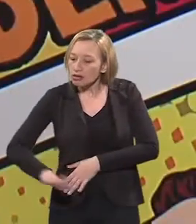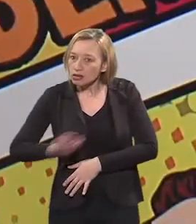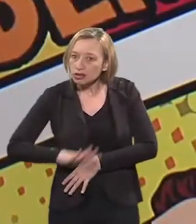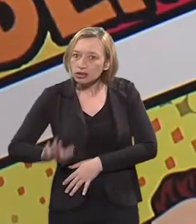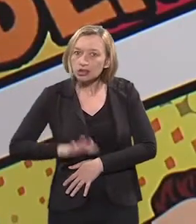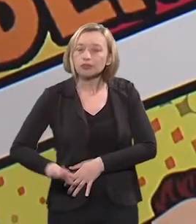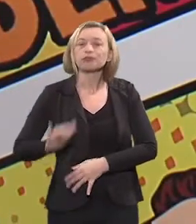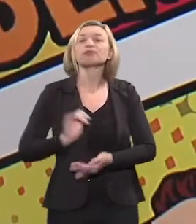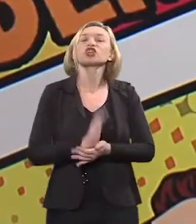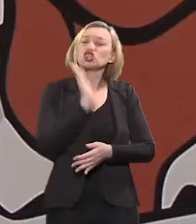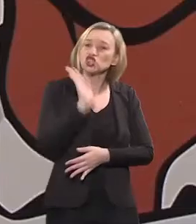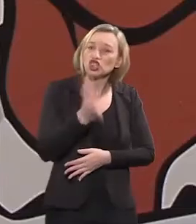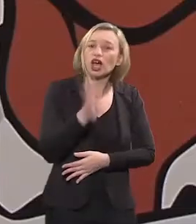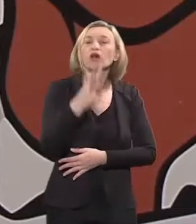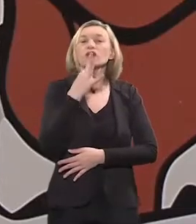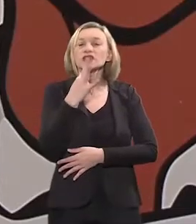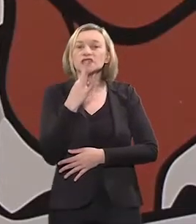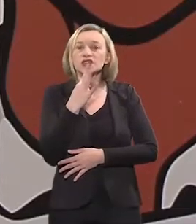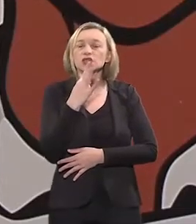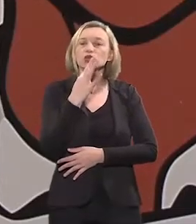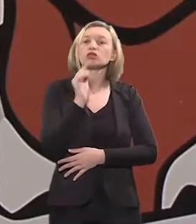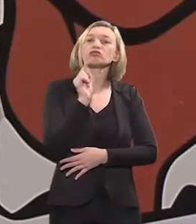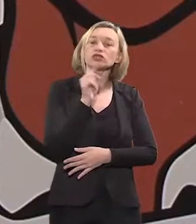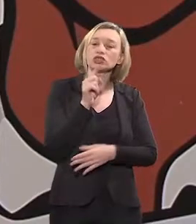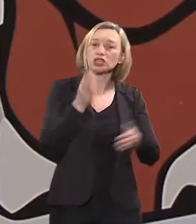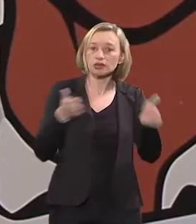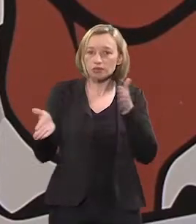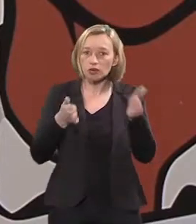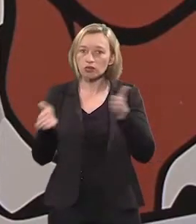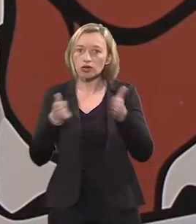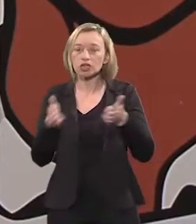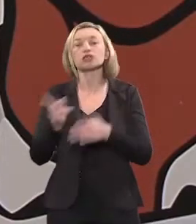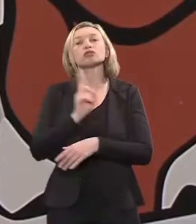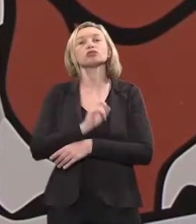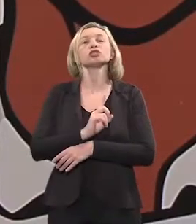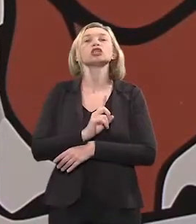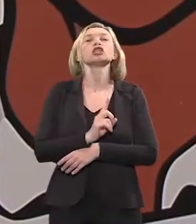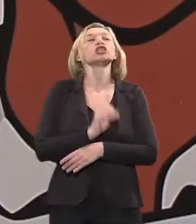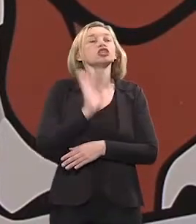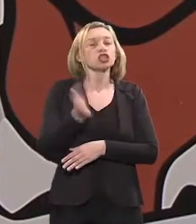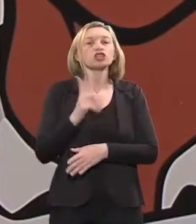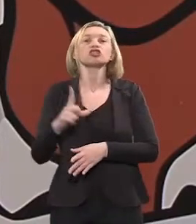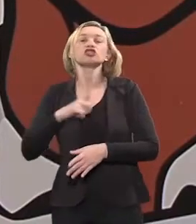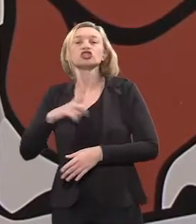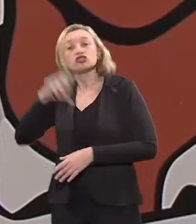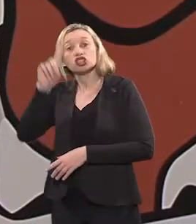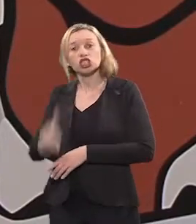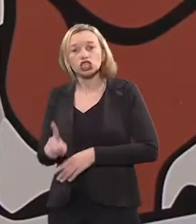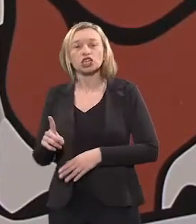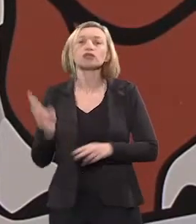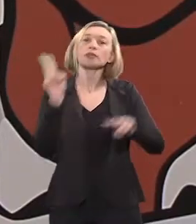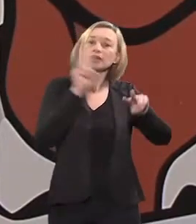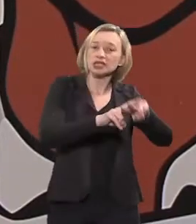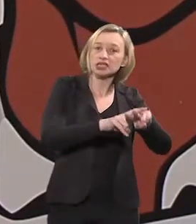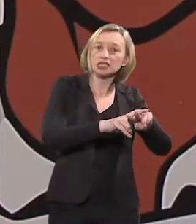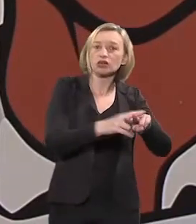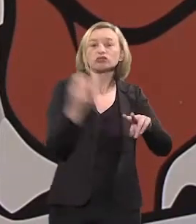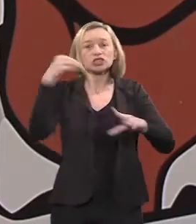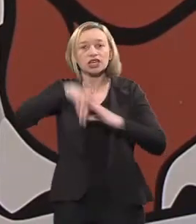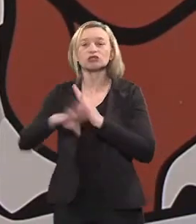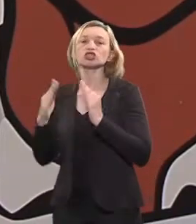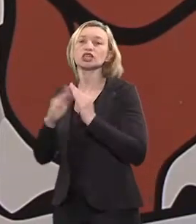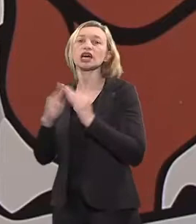criança. Já foi reconhecido desde daquele período, daquela época, que elas teriam direito à